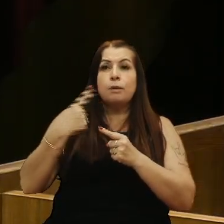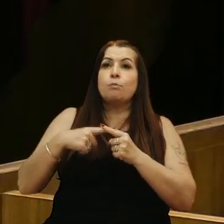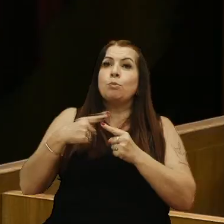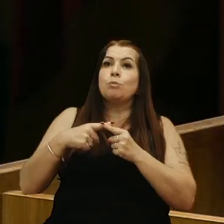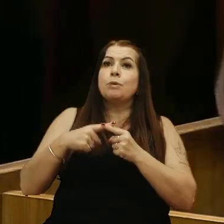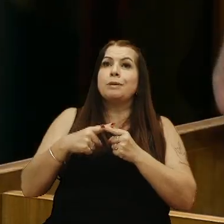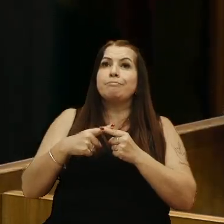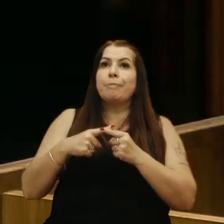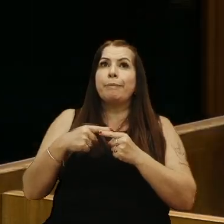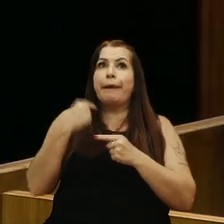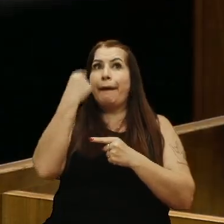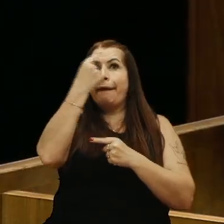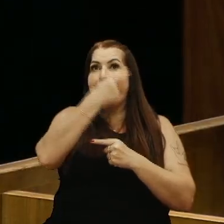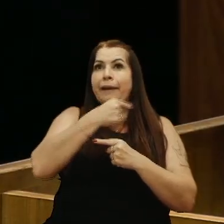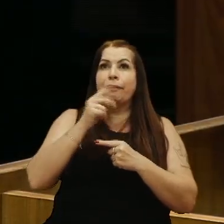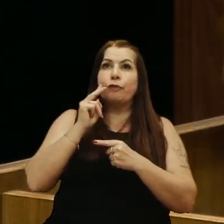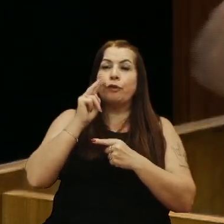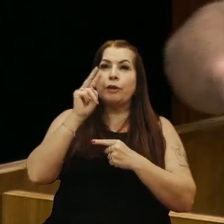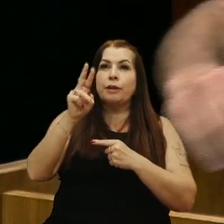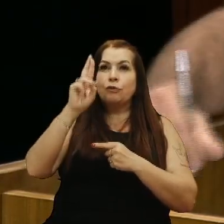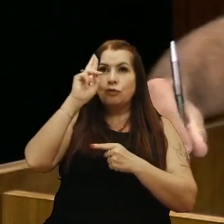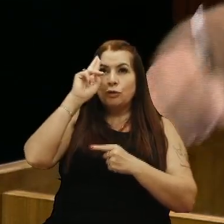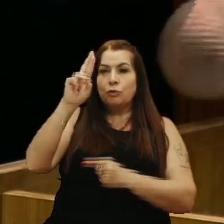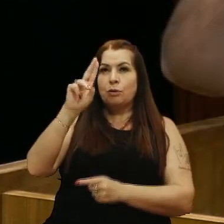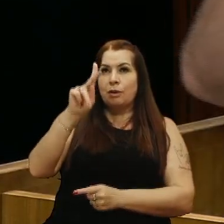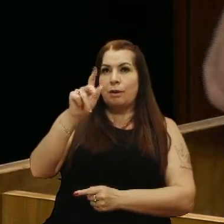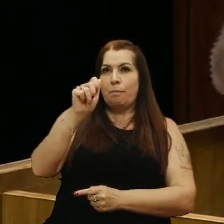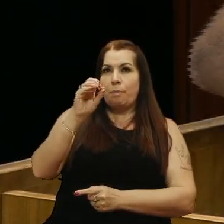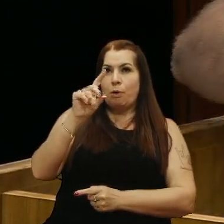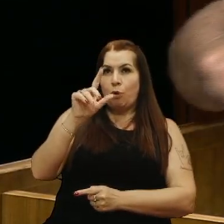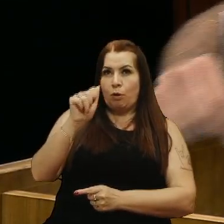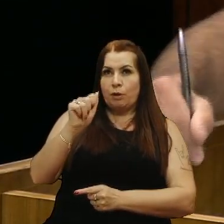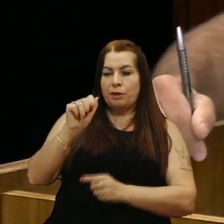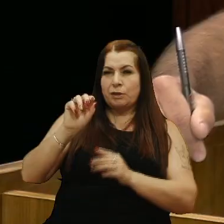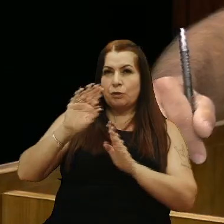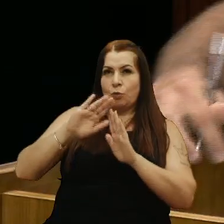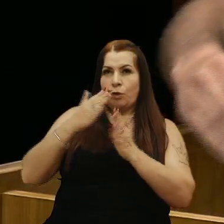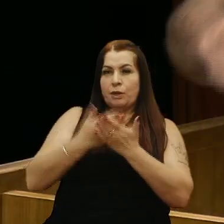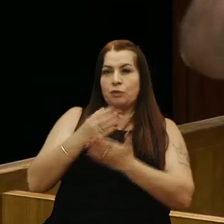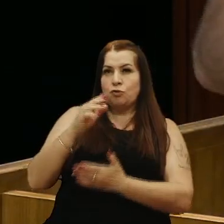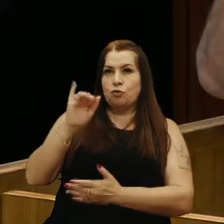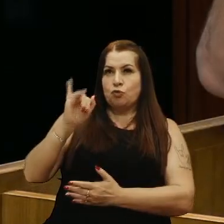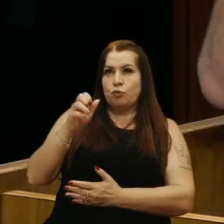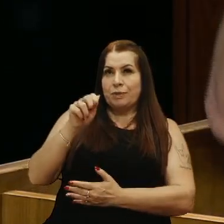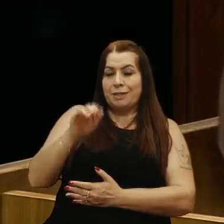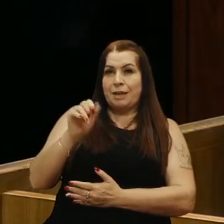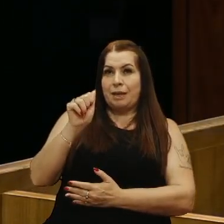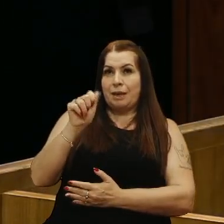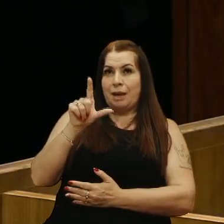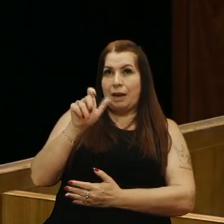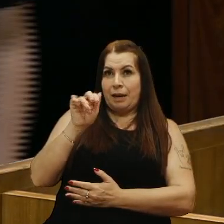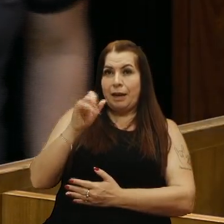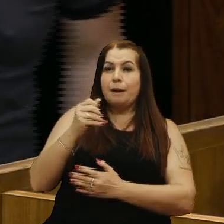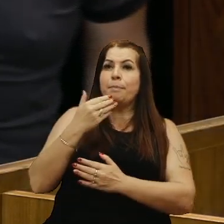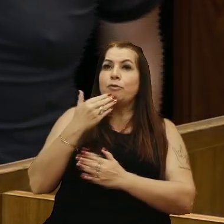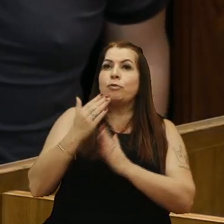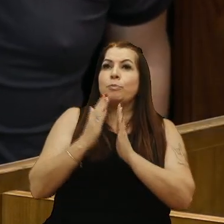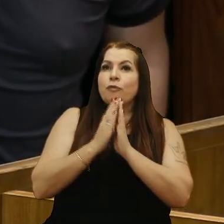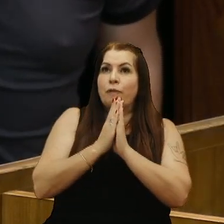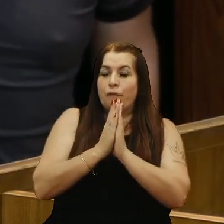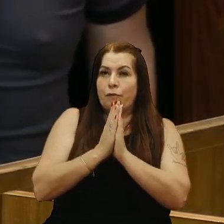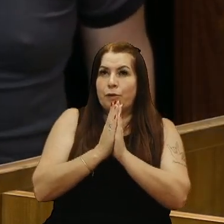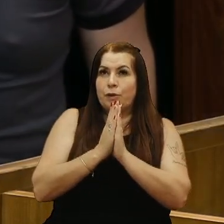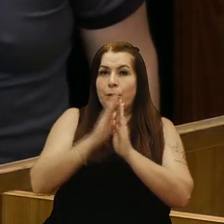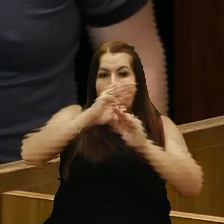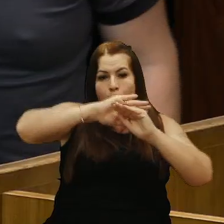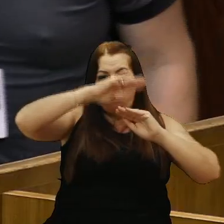que cara que eu vou olhar para a diretora Paola, lá do Colégio José de Alencar, que ela veio se humilhar pedindo uma